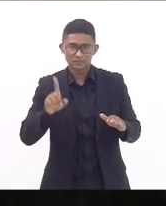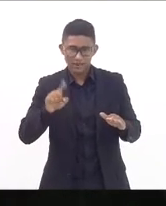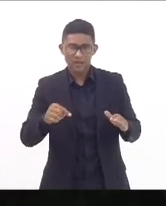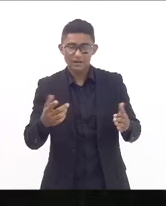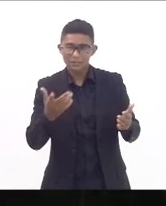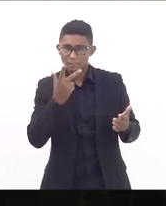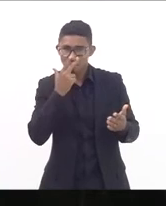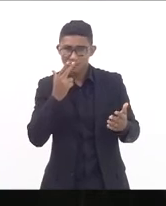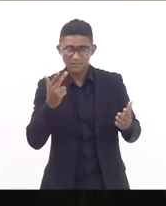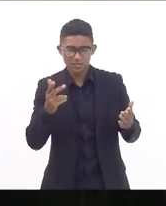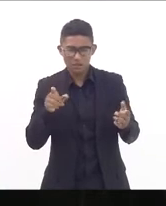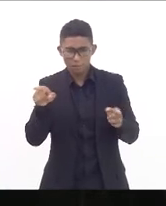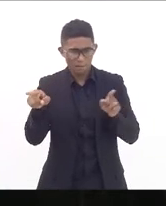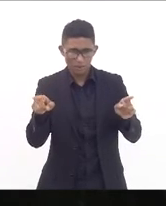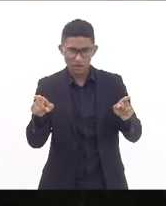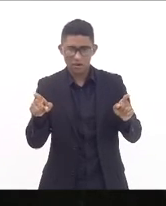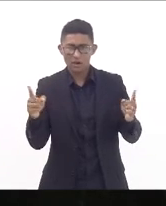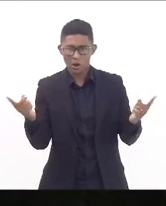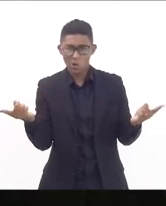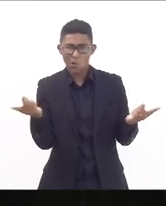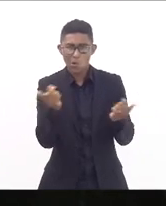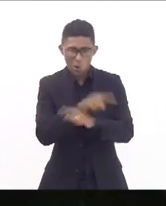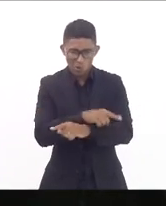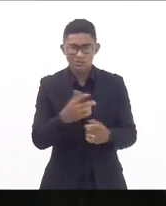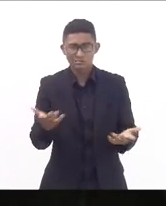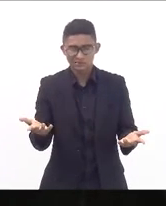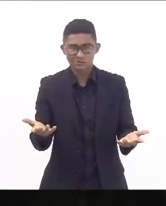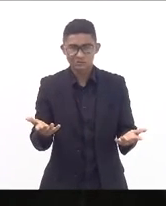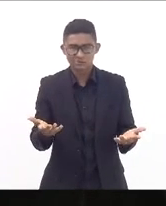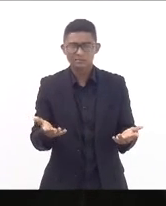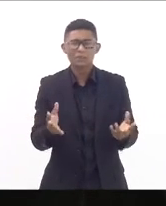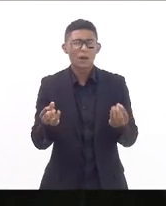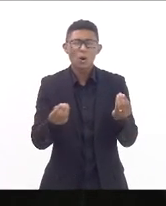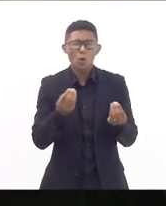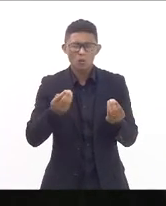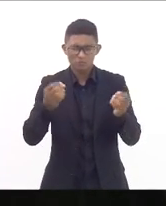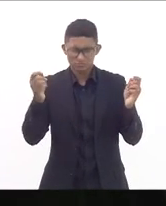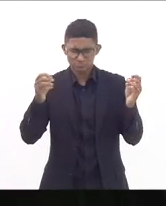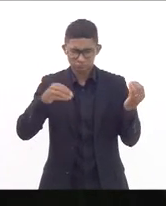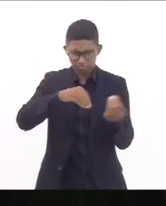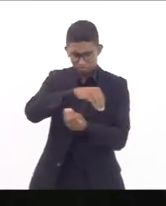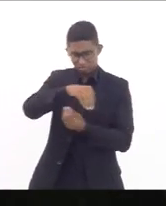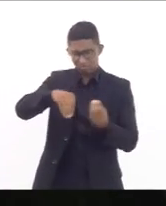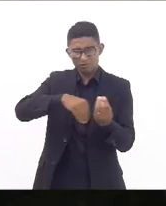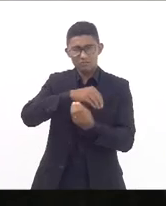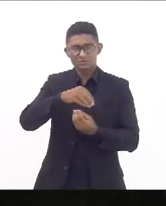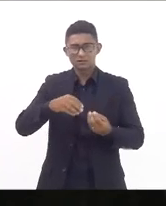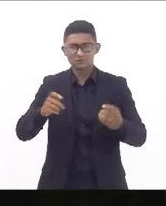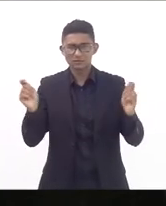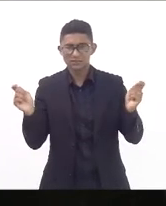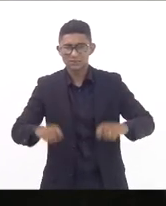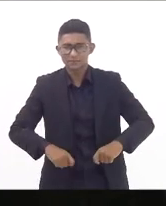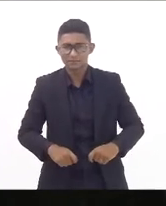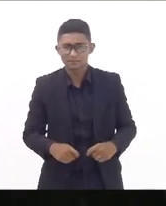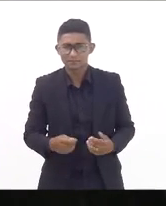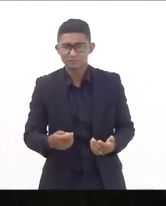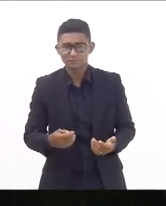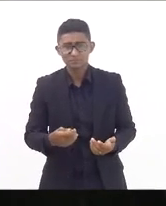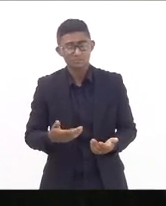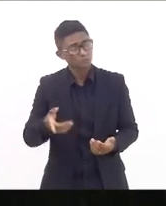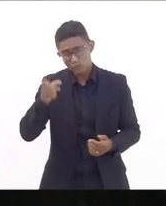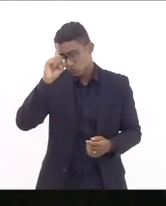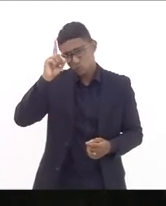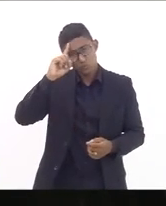dos contrários. Aí, como pode ter um materialista metafísico? Todo dia eu estou